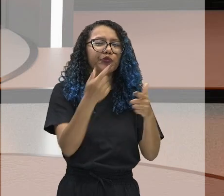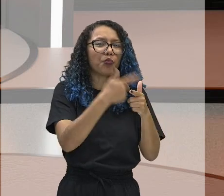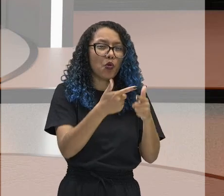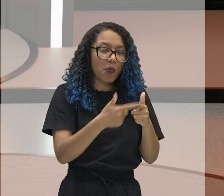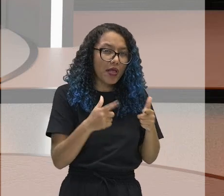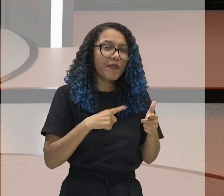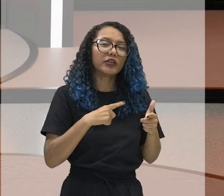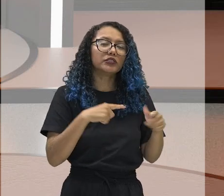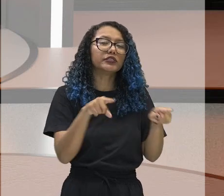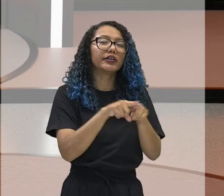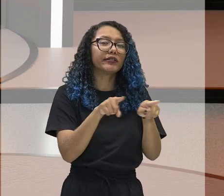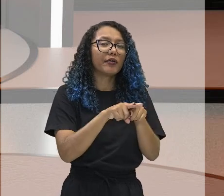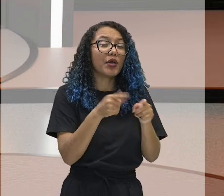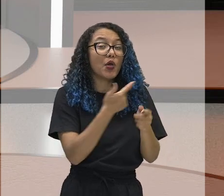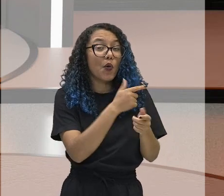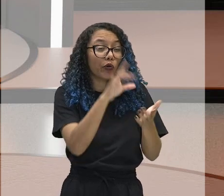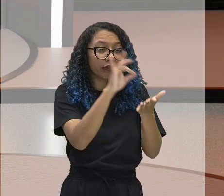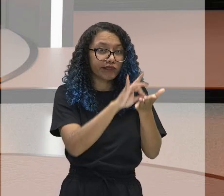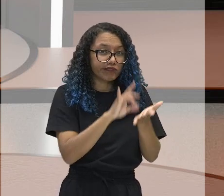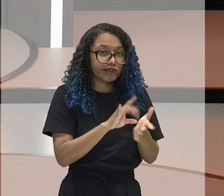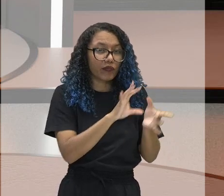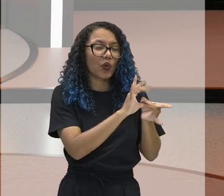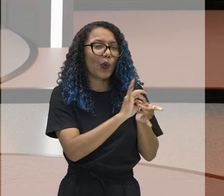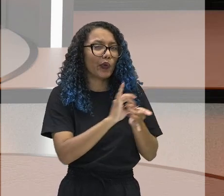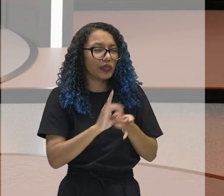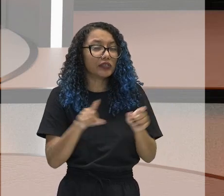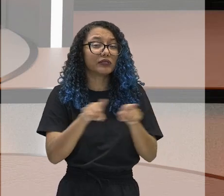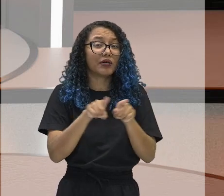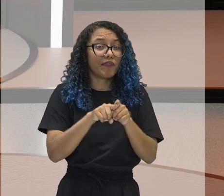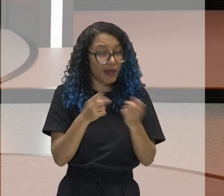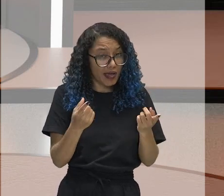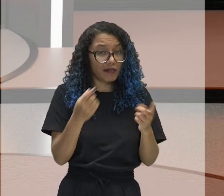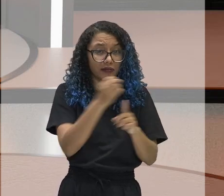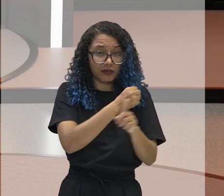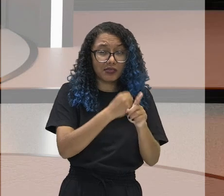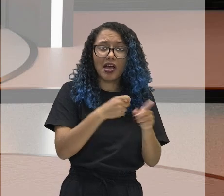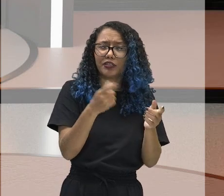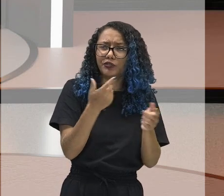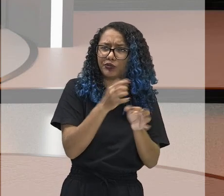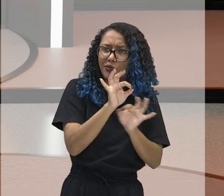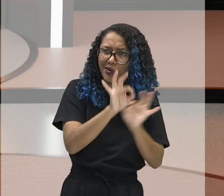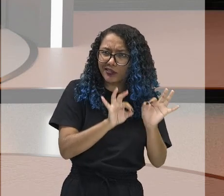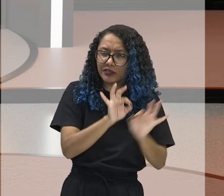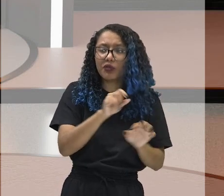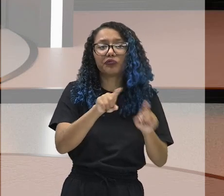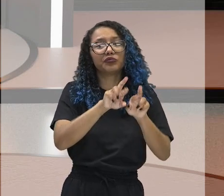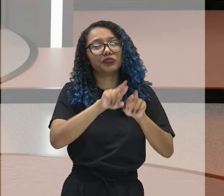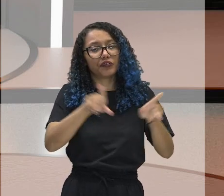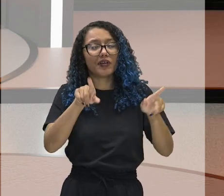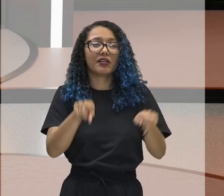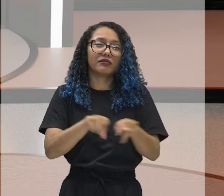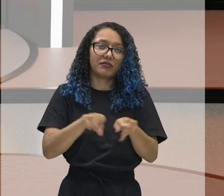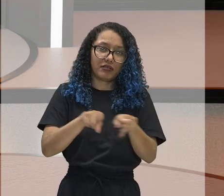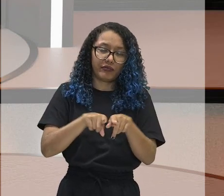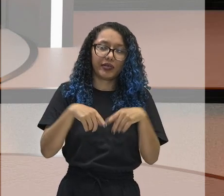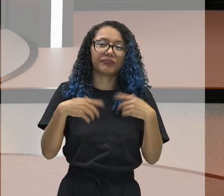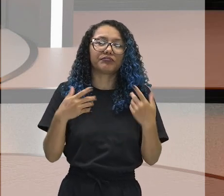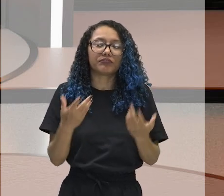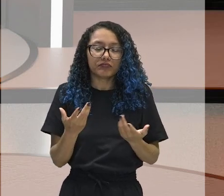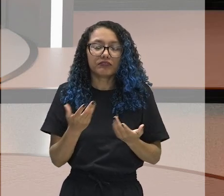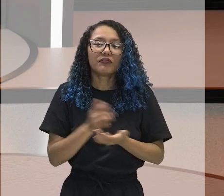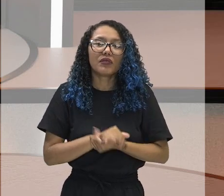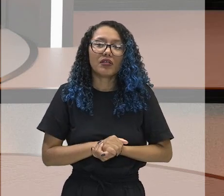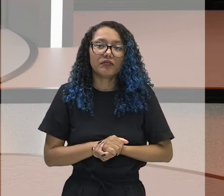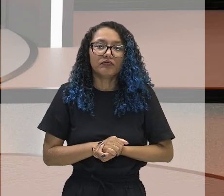acontecia outros fatos e a sociedade se organizava de outras formas. Portanto, galera, muito embora a gente,